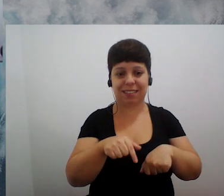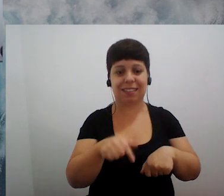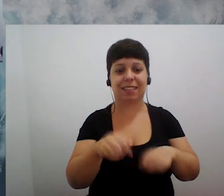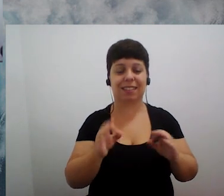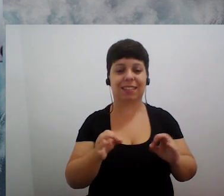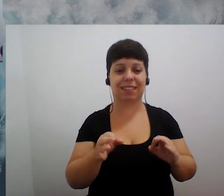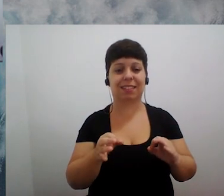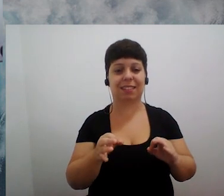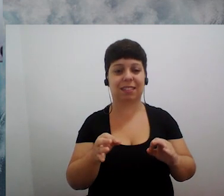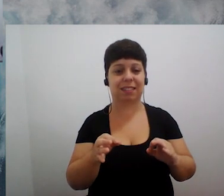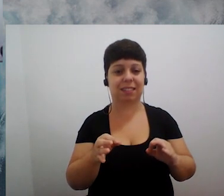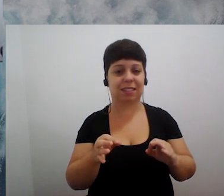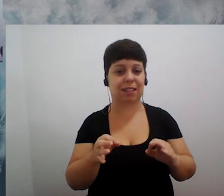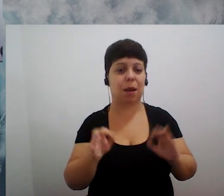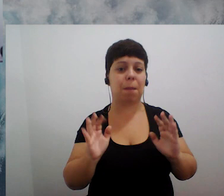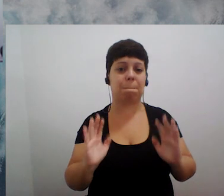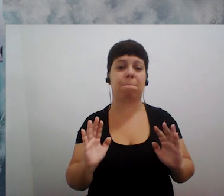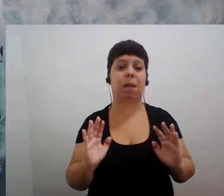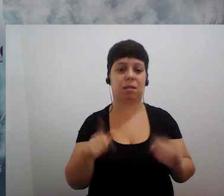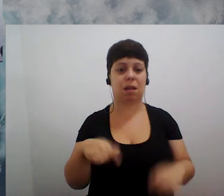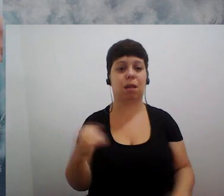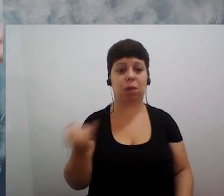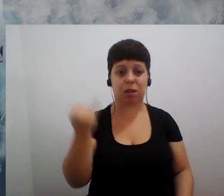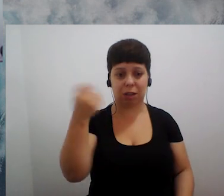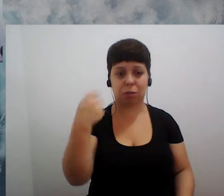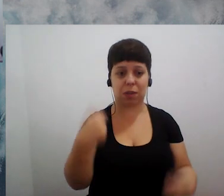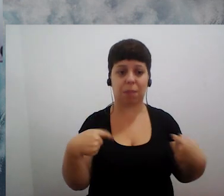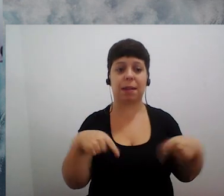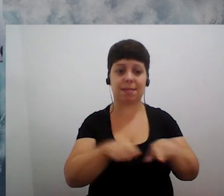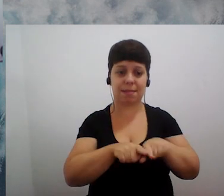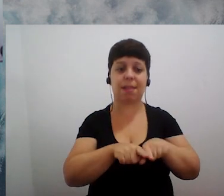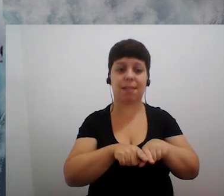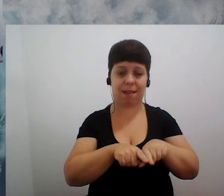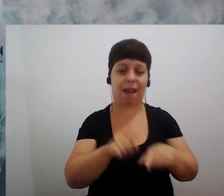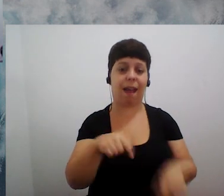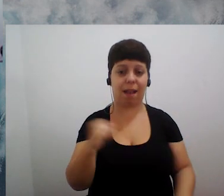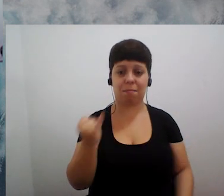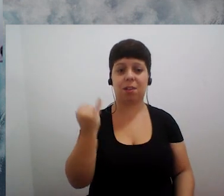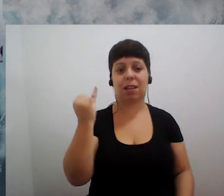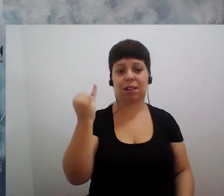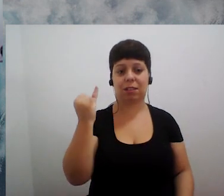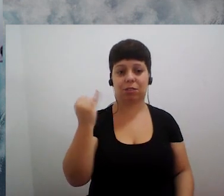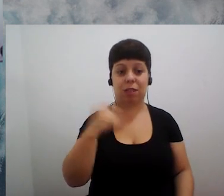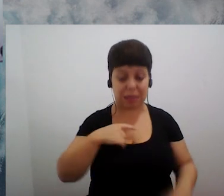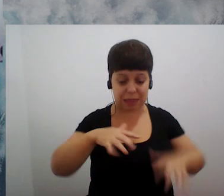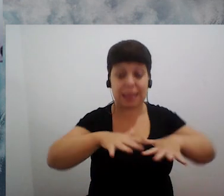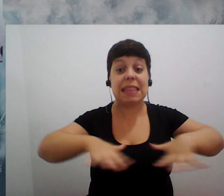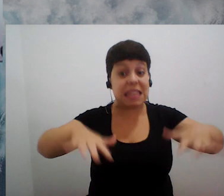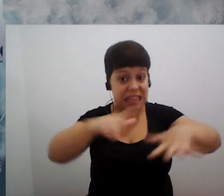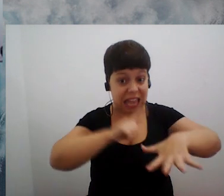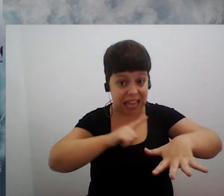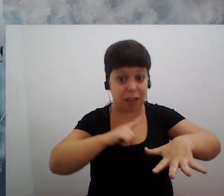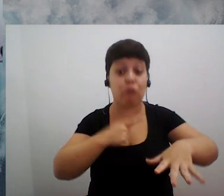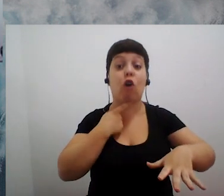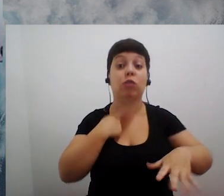cria, como Lorena falou. Só que é importante, a gente também precisa dessas parcerias, essas parcerias são importantes. Território para isso